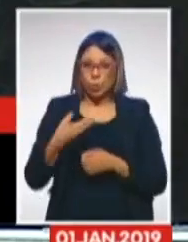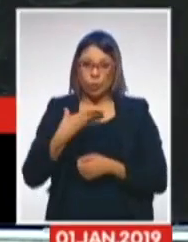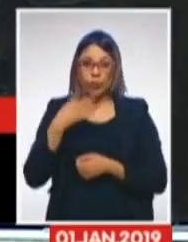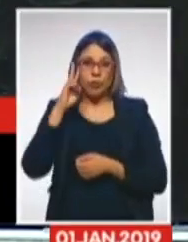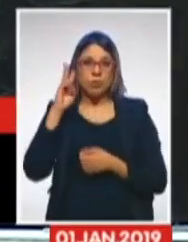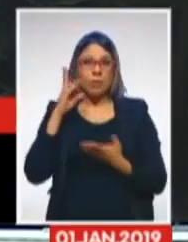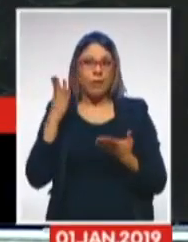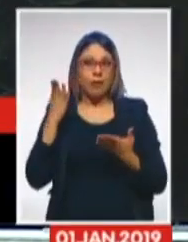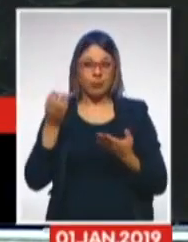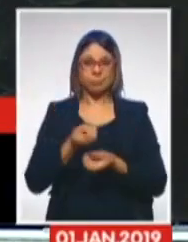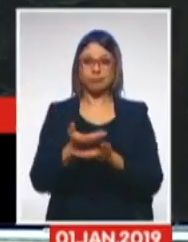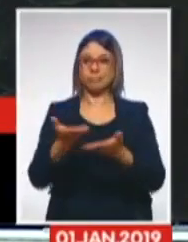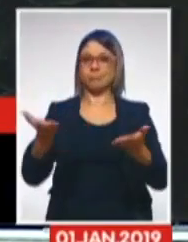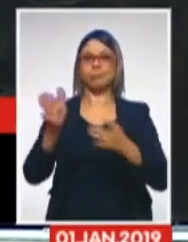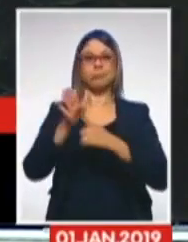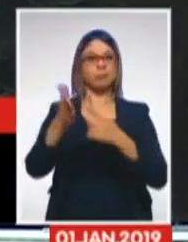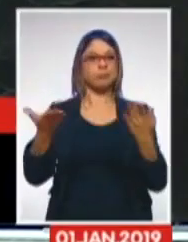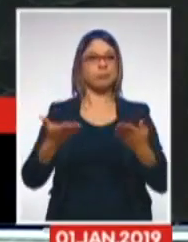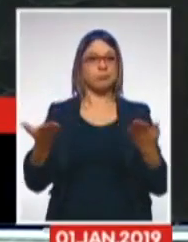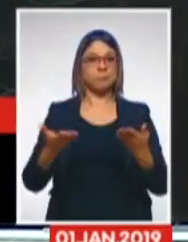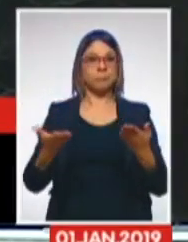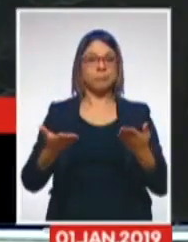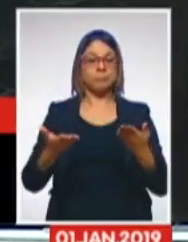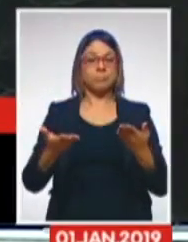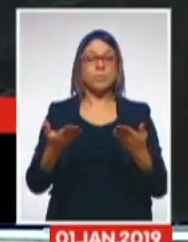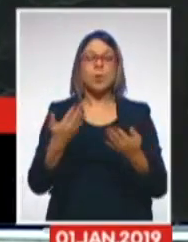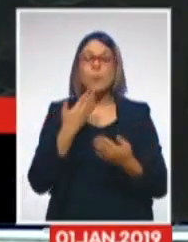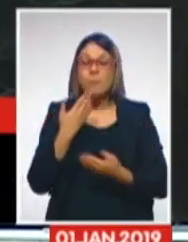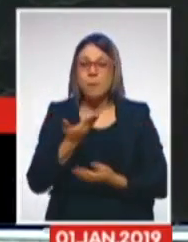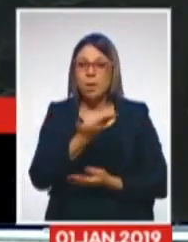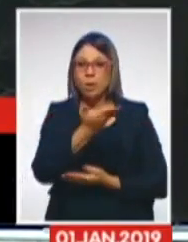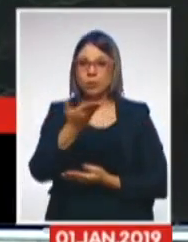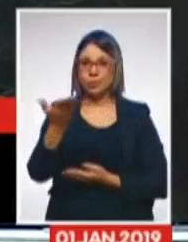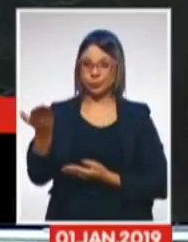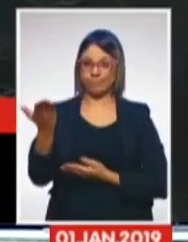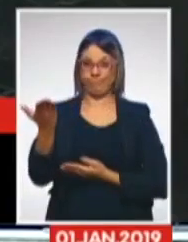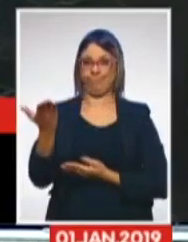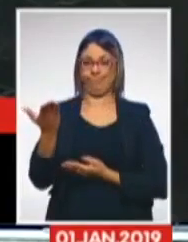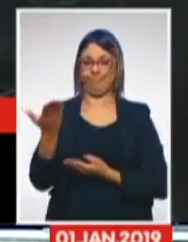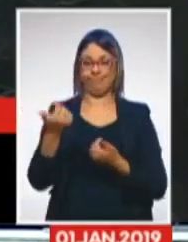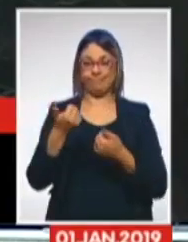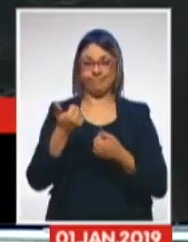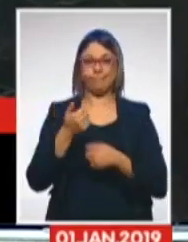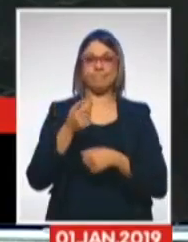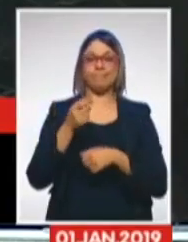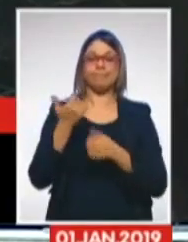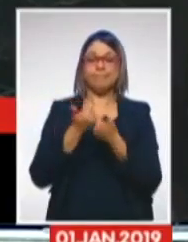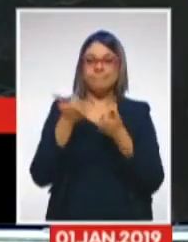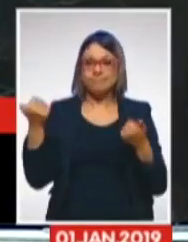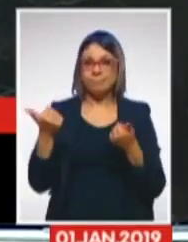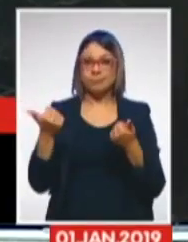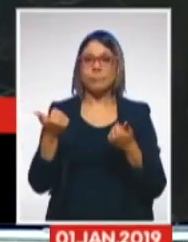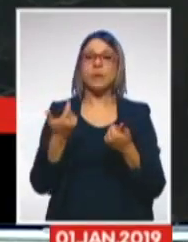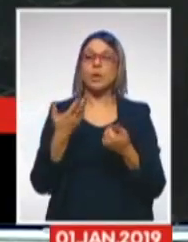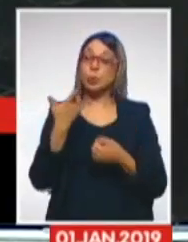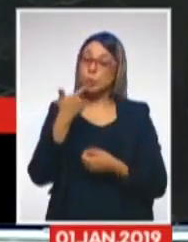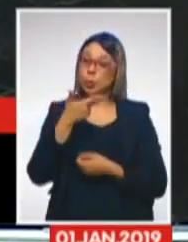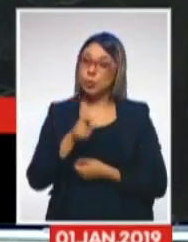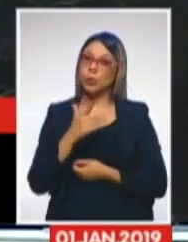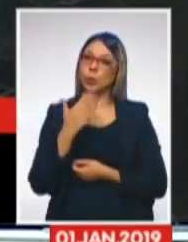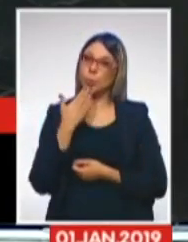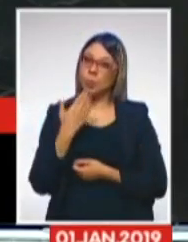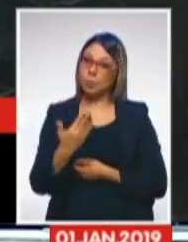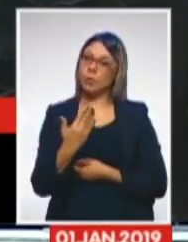está colocada e clama por vossas lideranças. Para tanto, renovo o pedido de